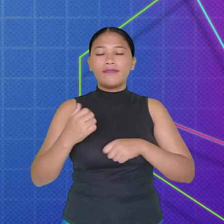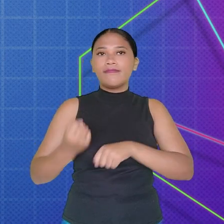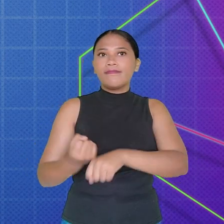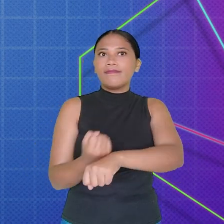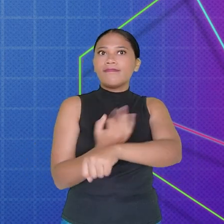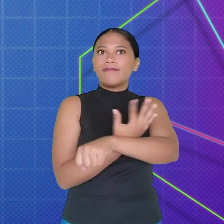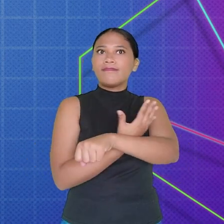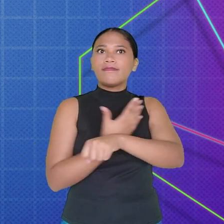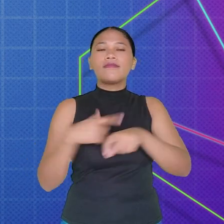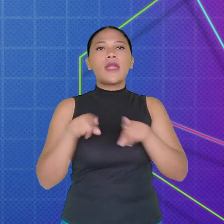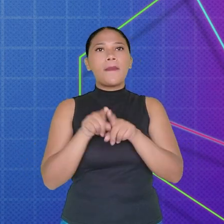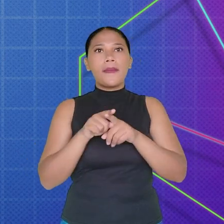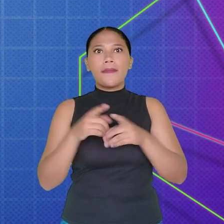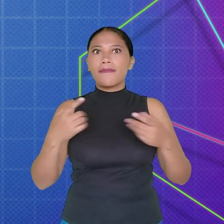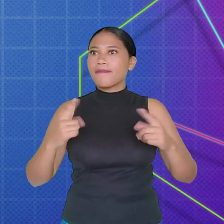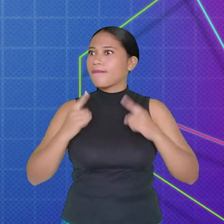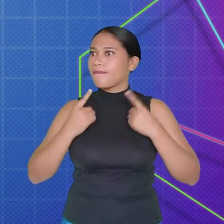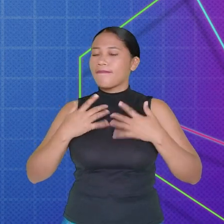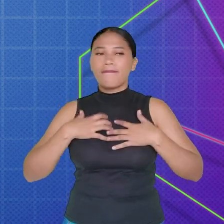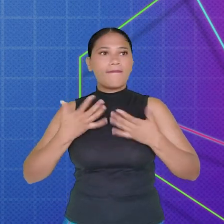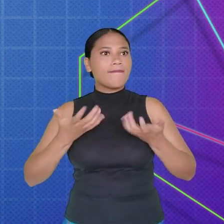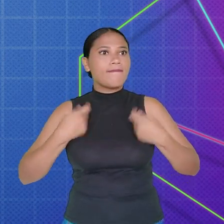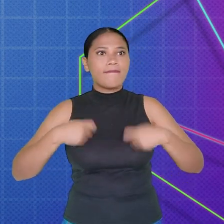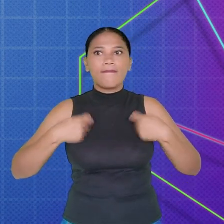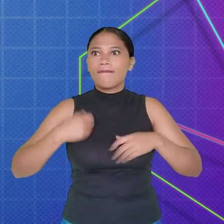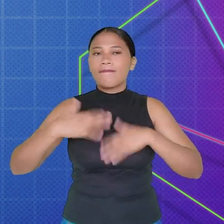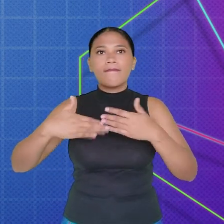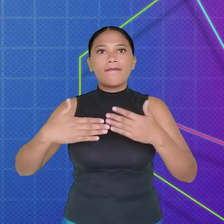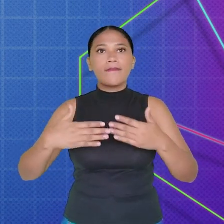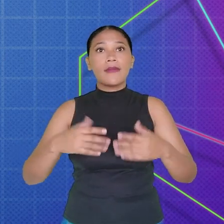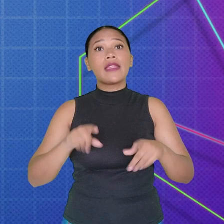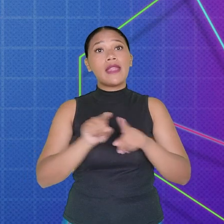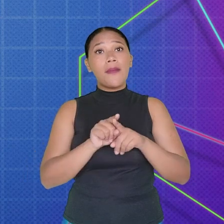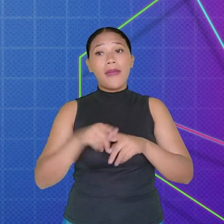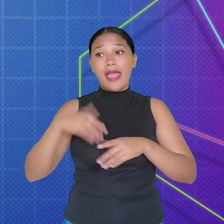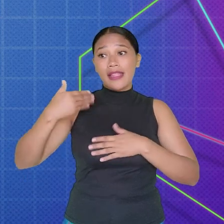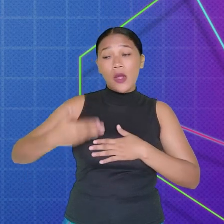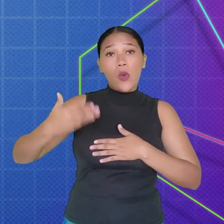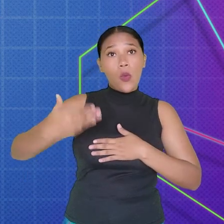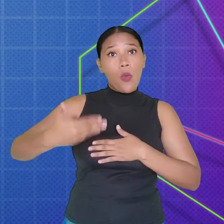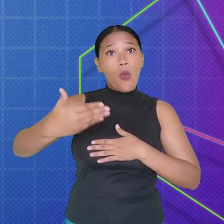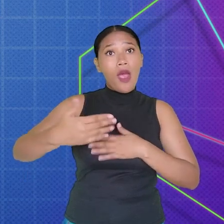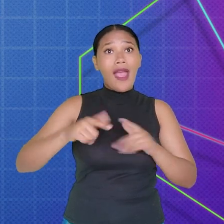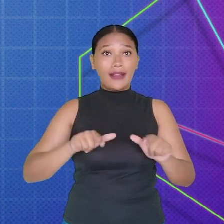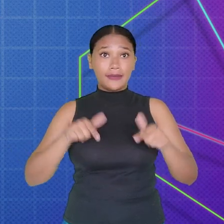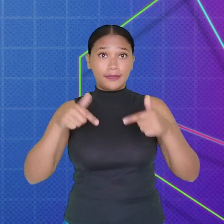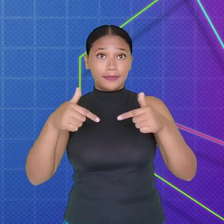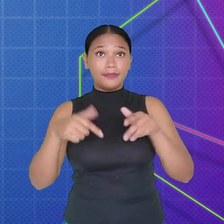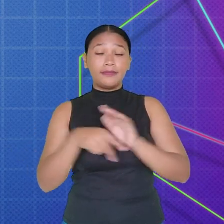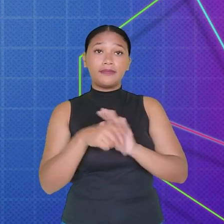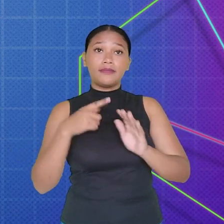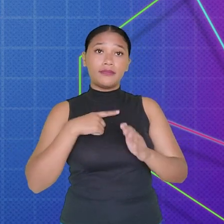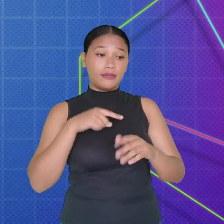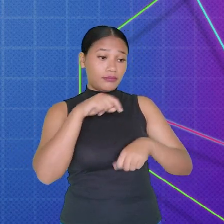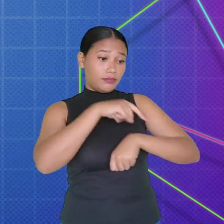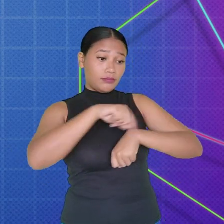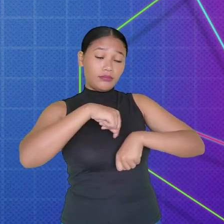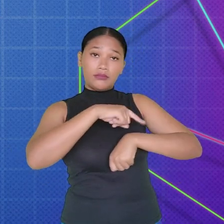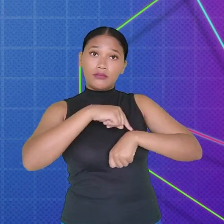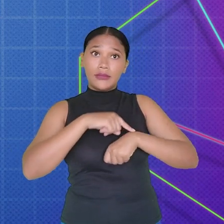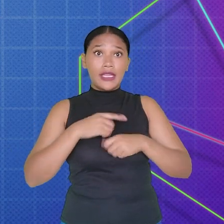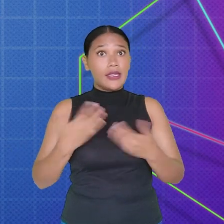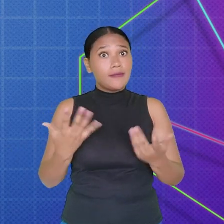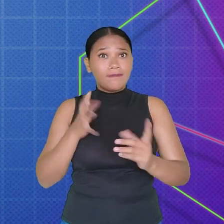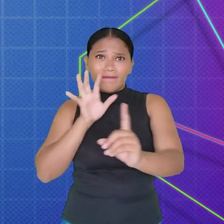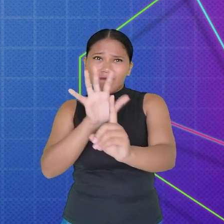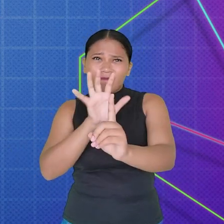mais emocionante e engajador. Sequências de ação. O temporizador também pode ser usado para criar eventos que